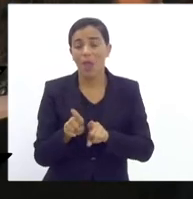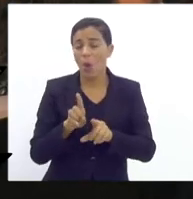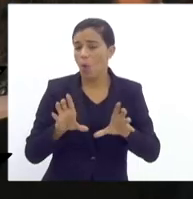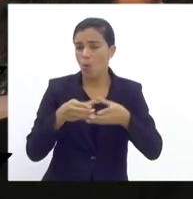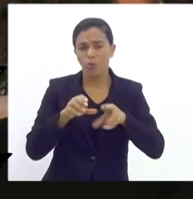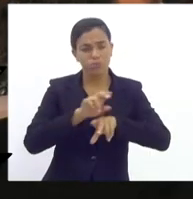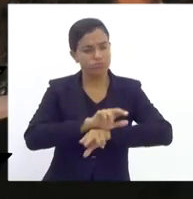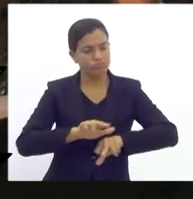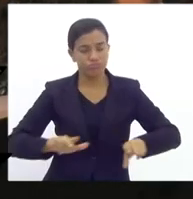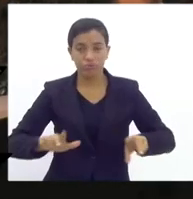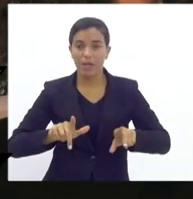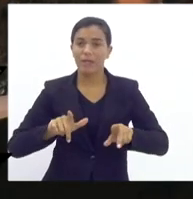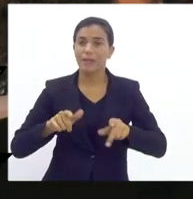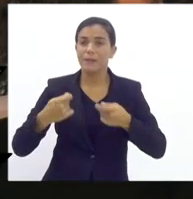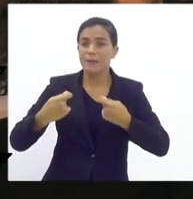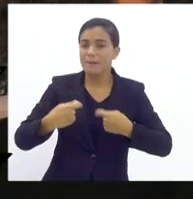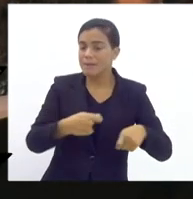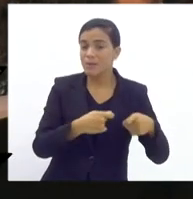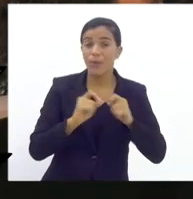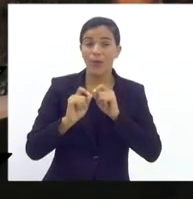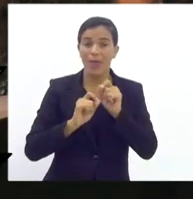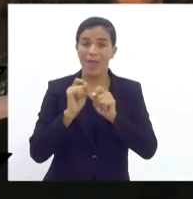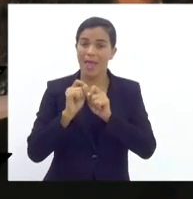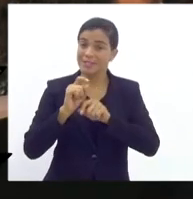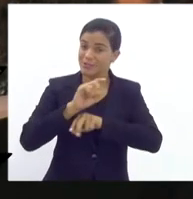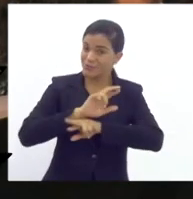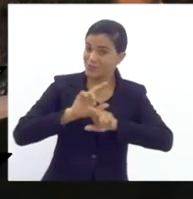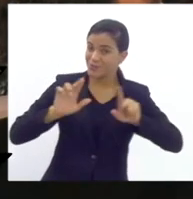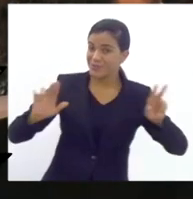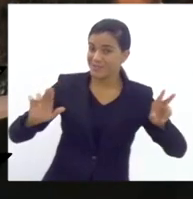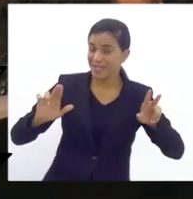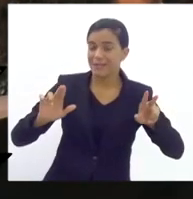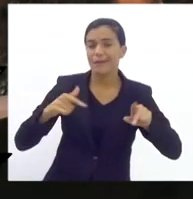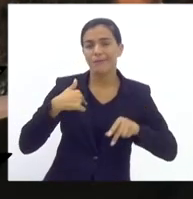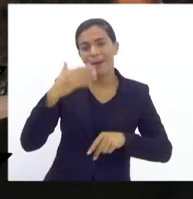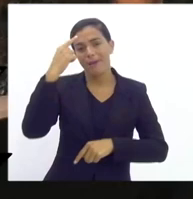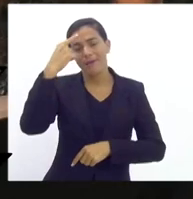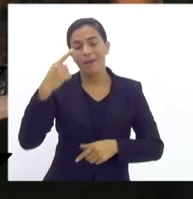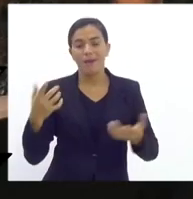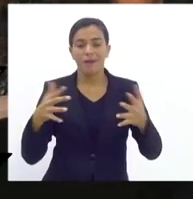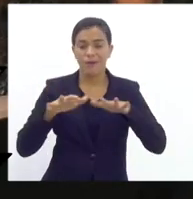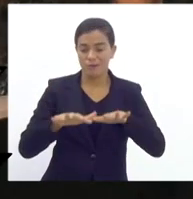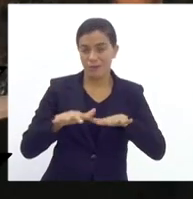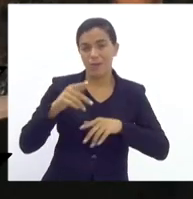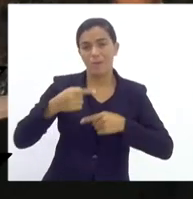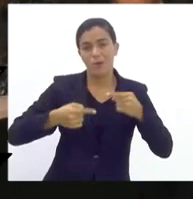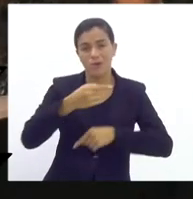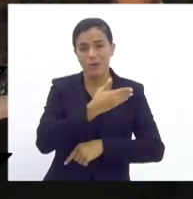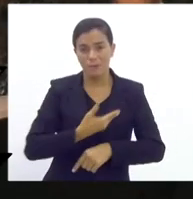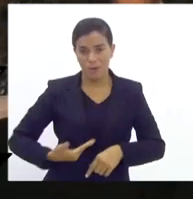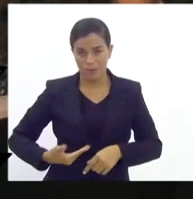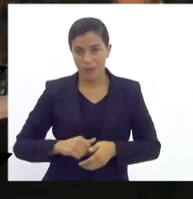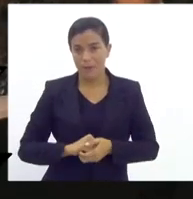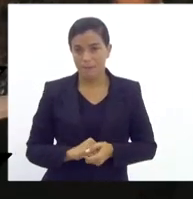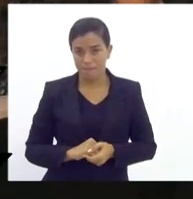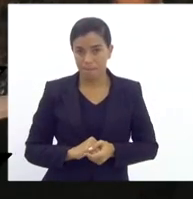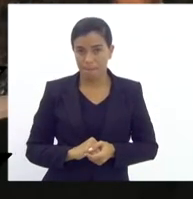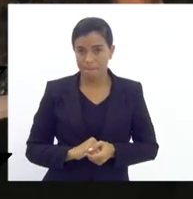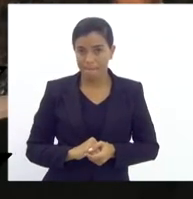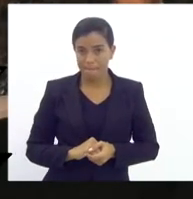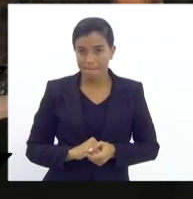e que a gente precisa levar em consideração essa diversidade para pensar dessas pessoas nas políticas públicas e também na política de